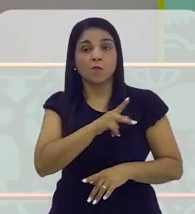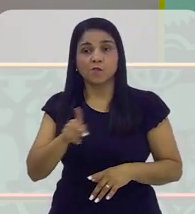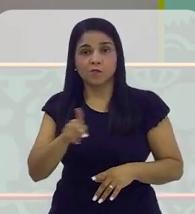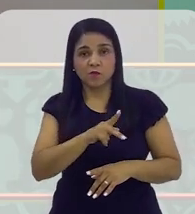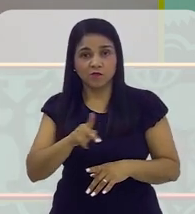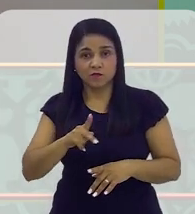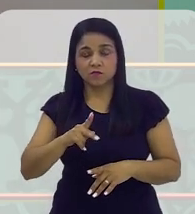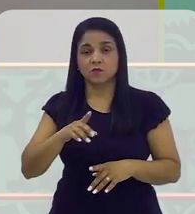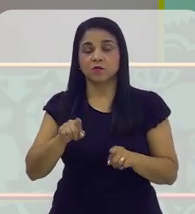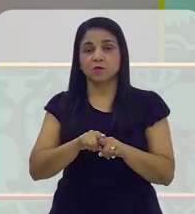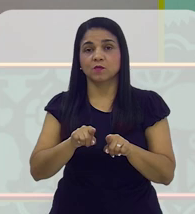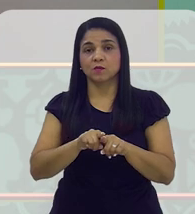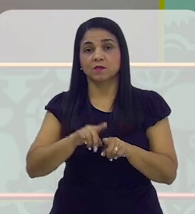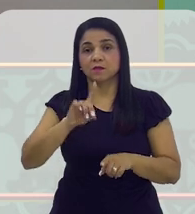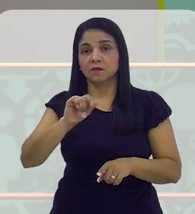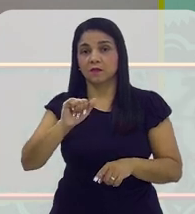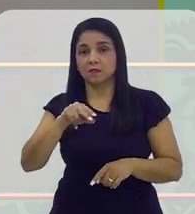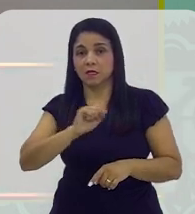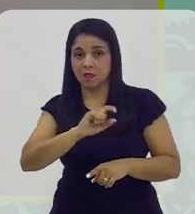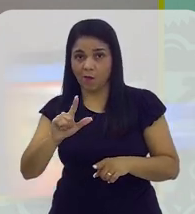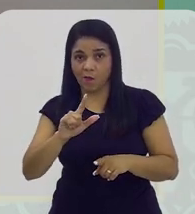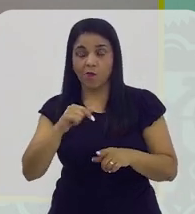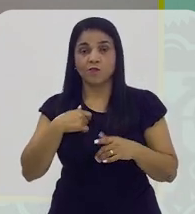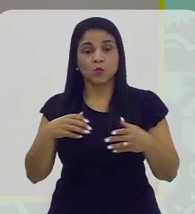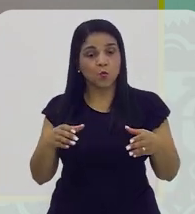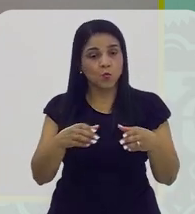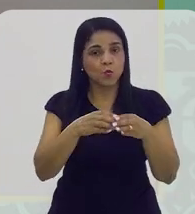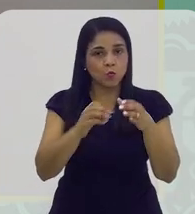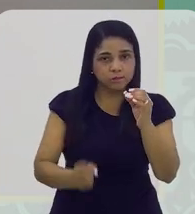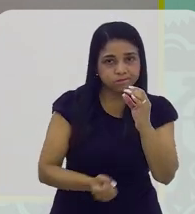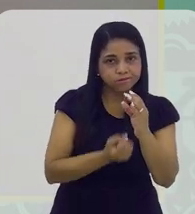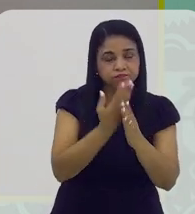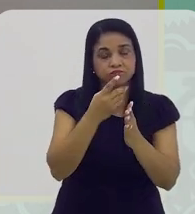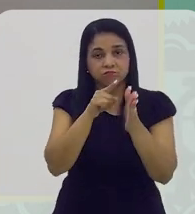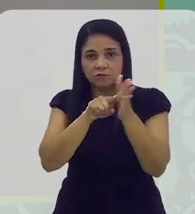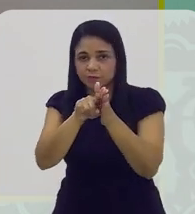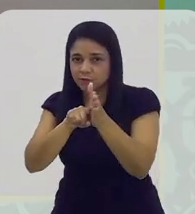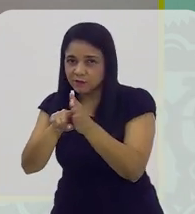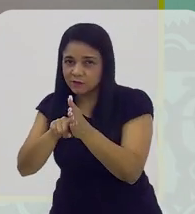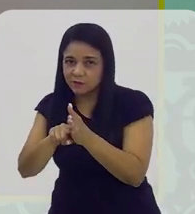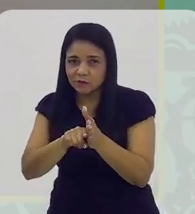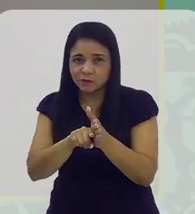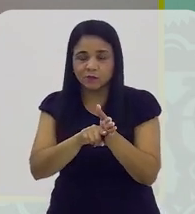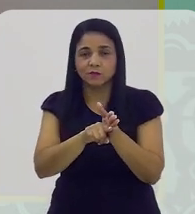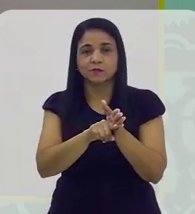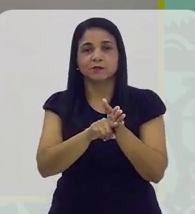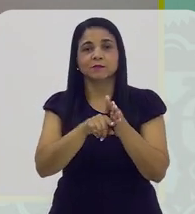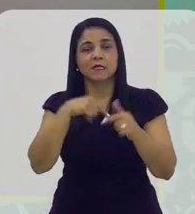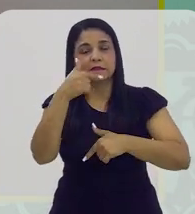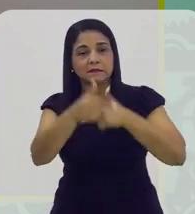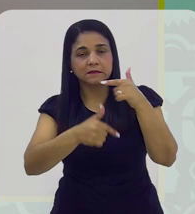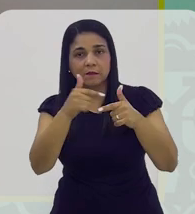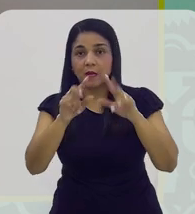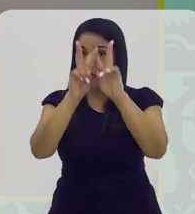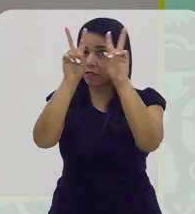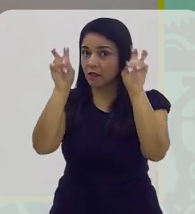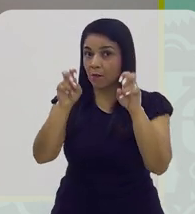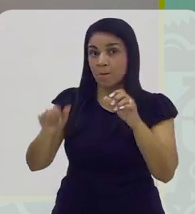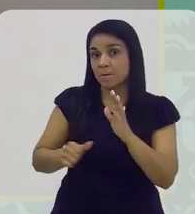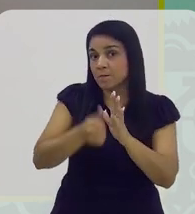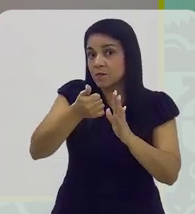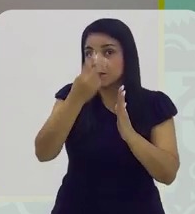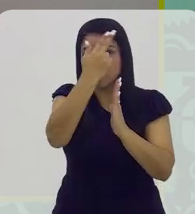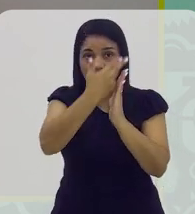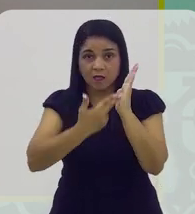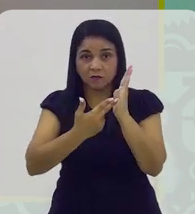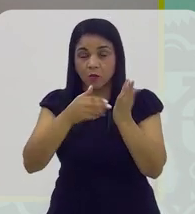campanha pelo Direito Nacional à Educação, formou um grupo de pesquisadoras para trabalhar sobre o tema. Foi o primeiro